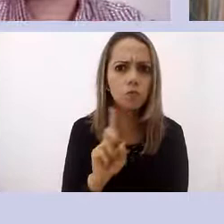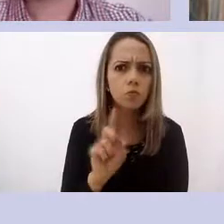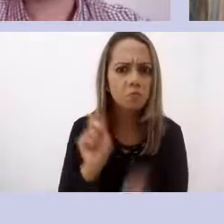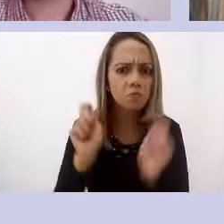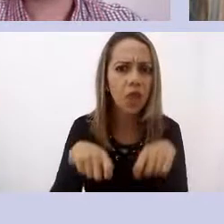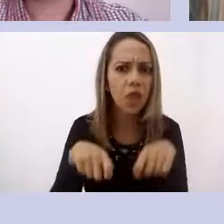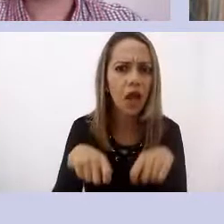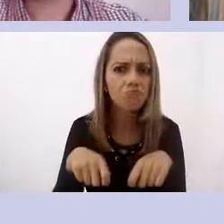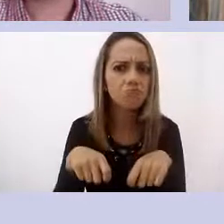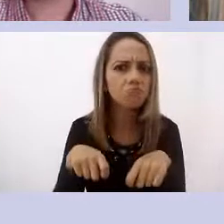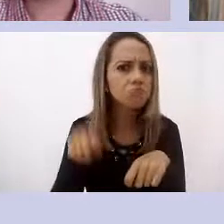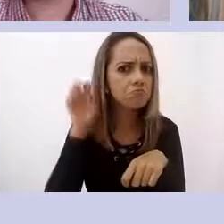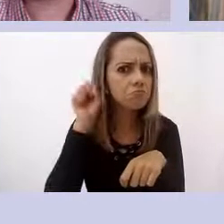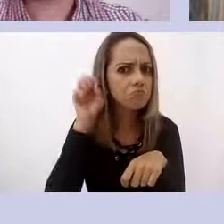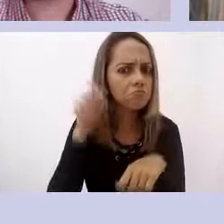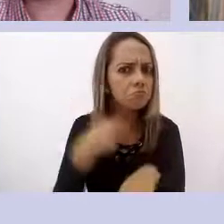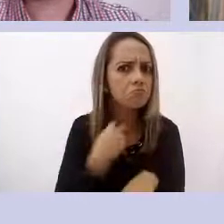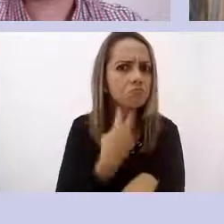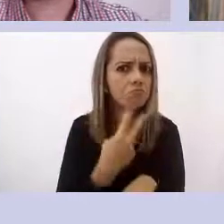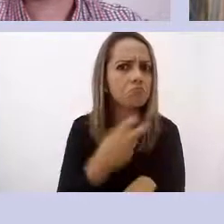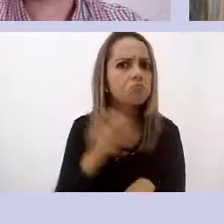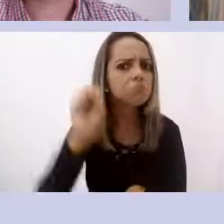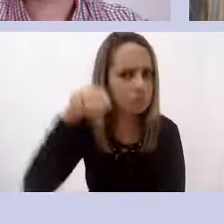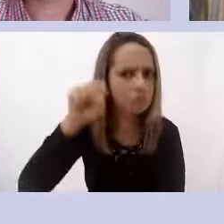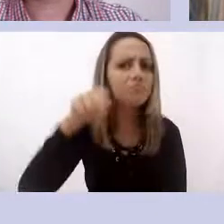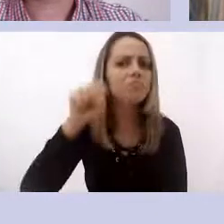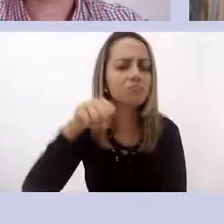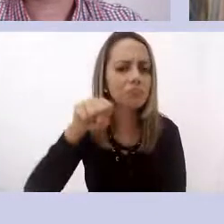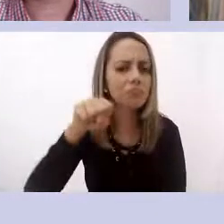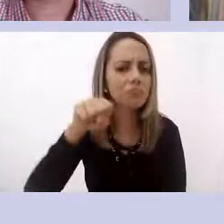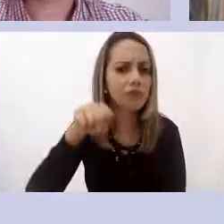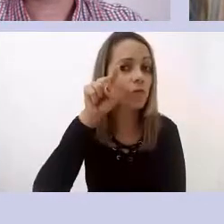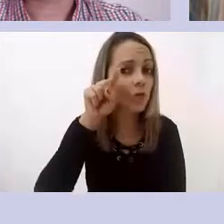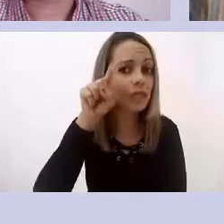Peraí. Oi? Eu acho que é aí, porque eu liguei.